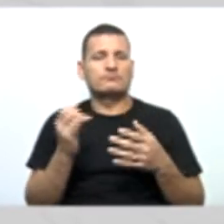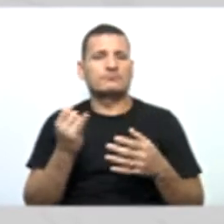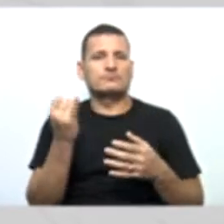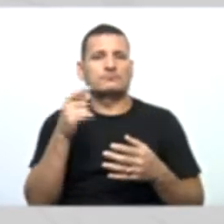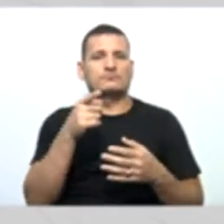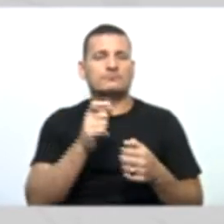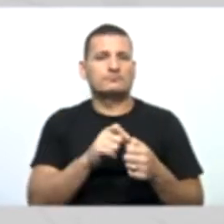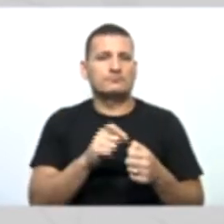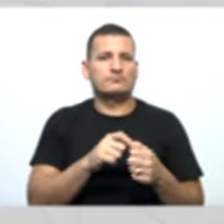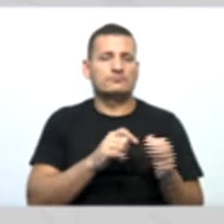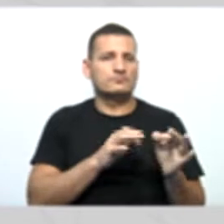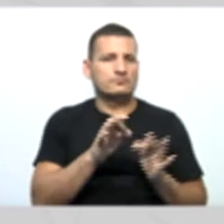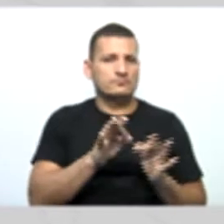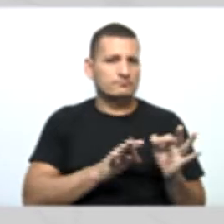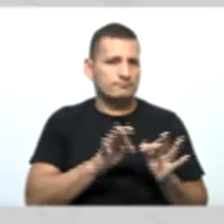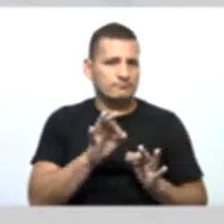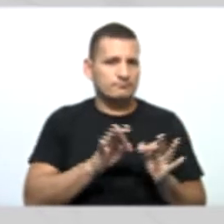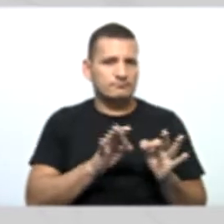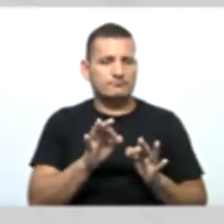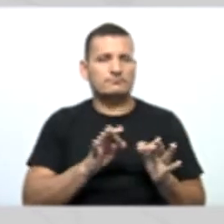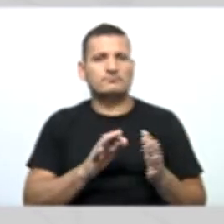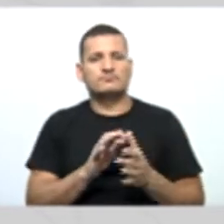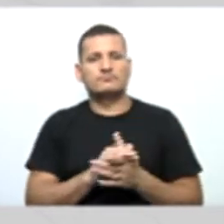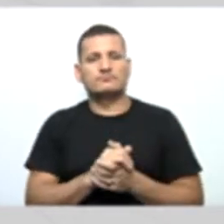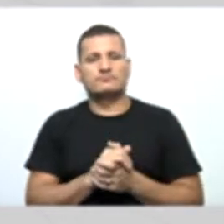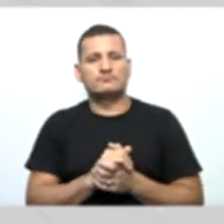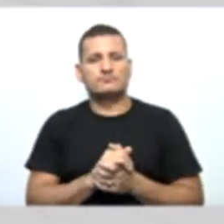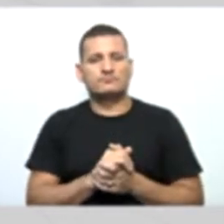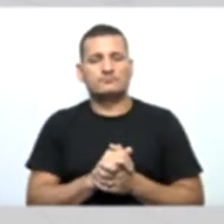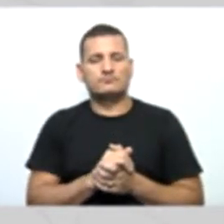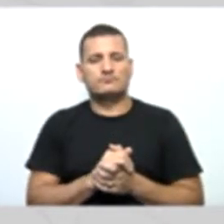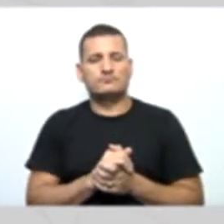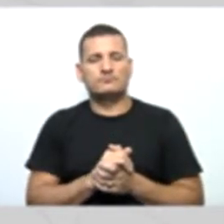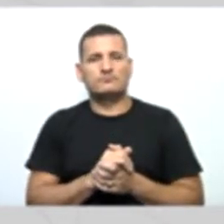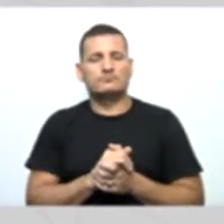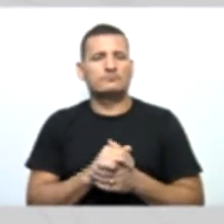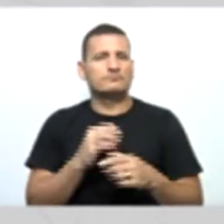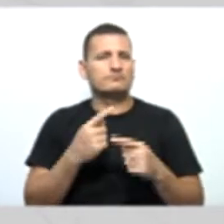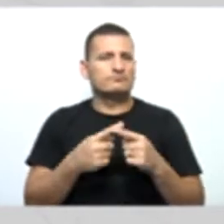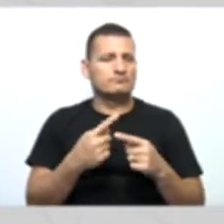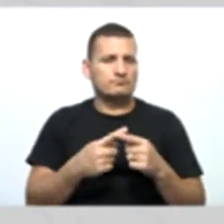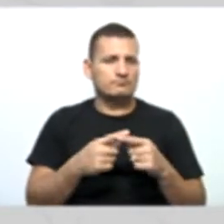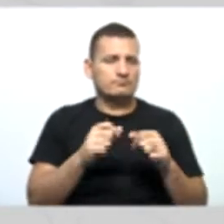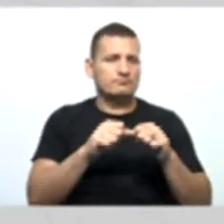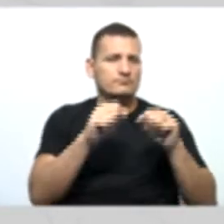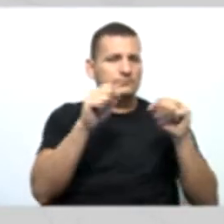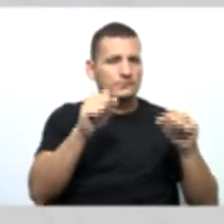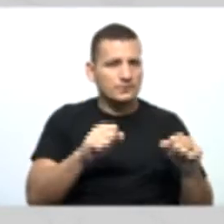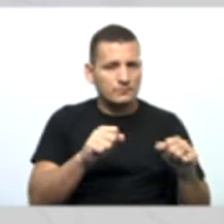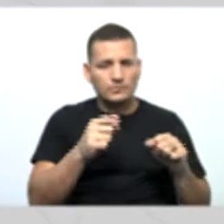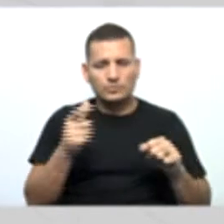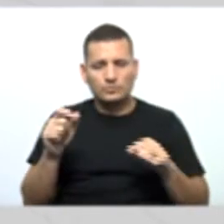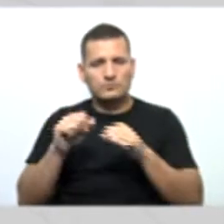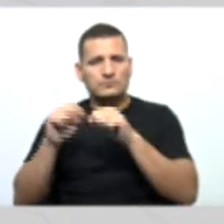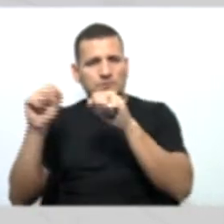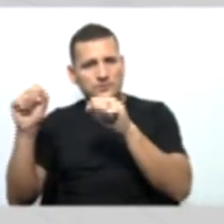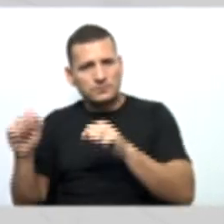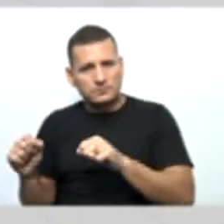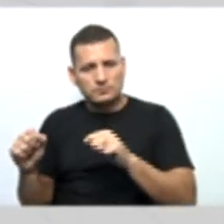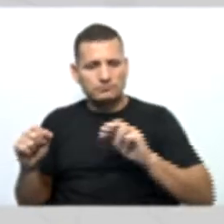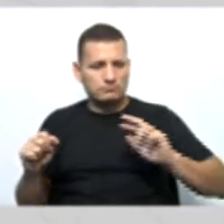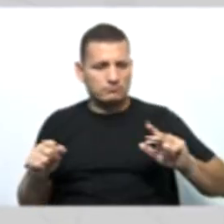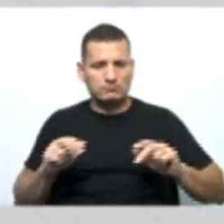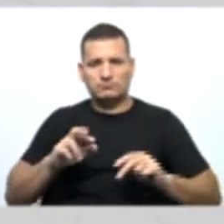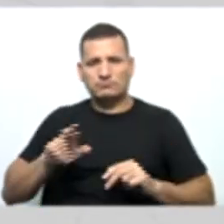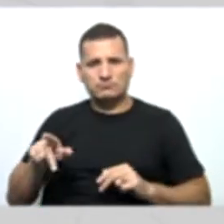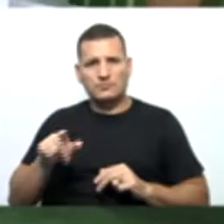planejamento, né, o professor? Porque o que difere de um sistema para um outro são, na realidade,